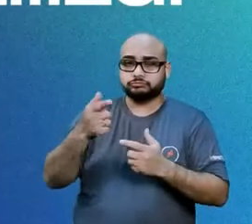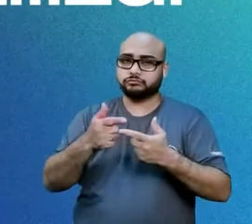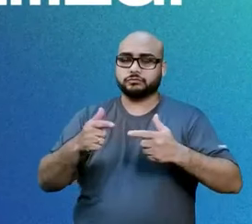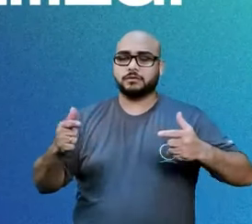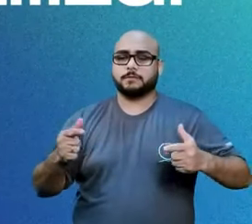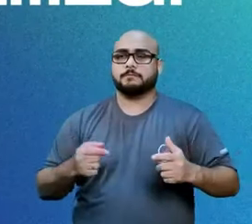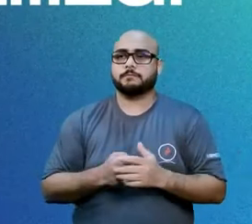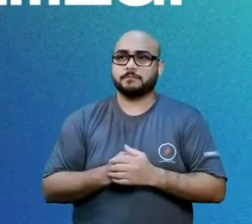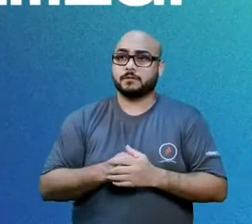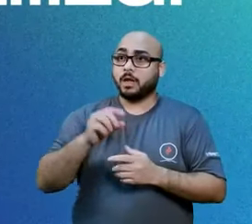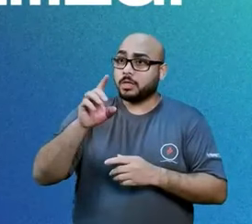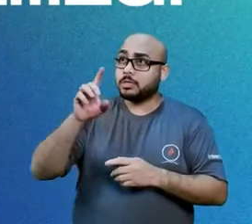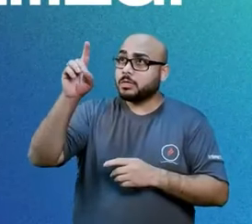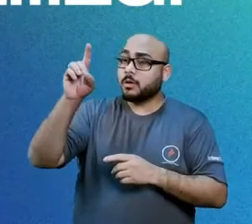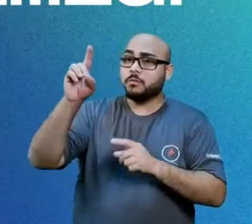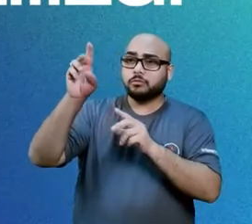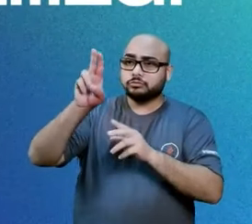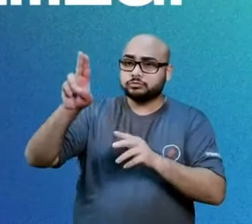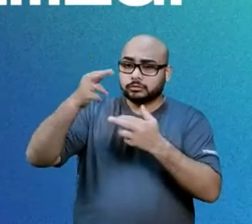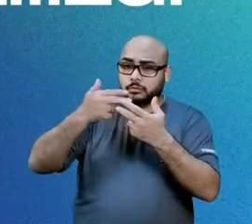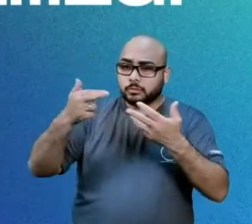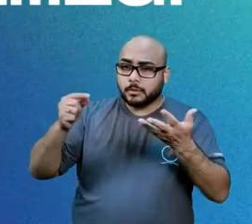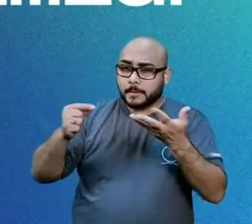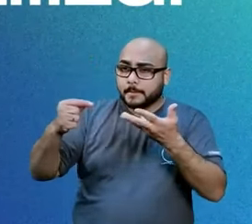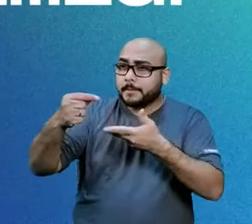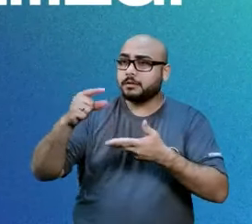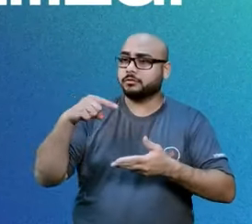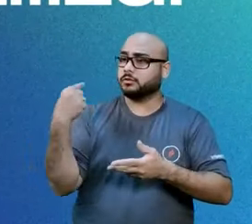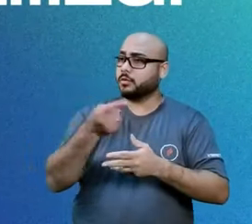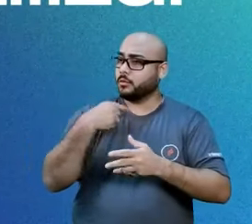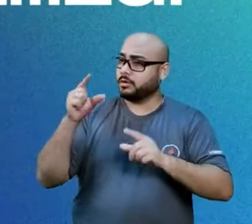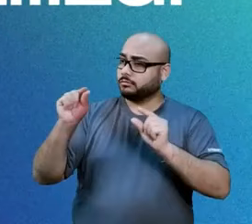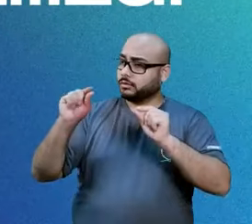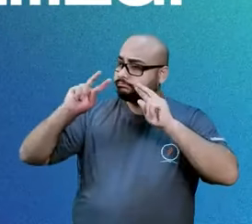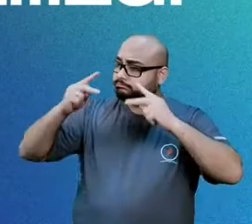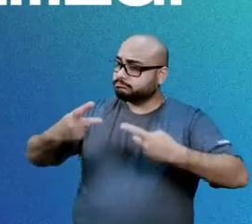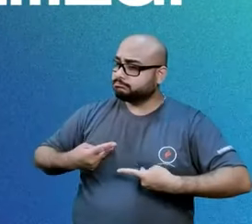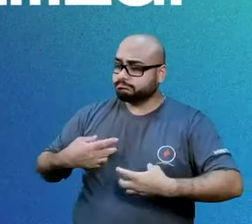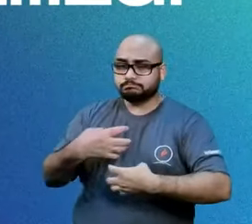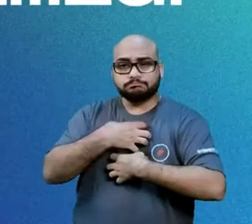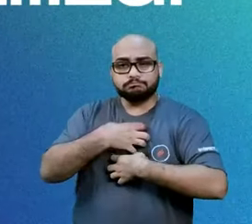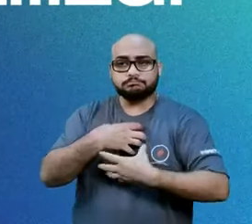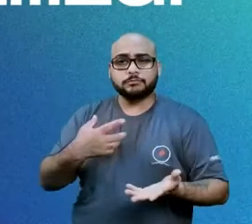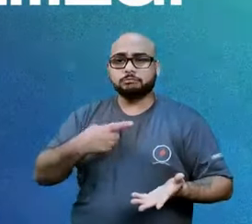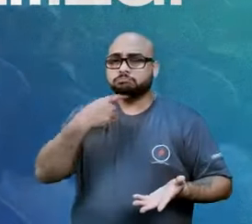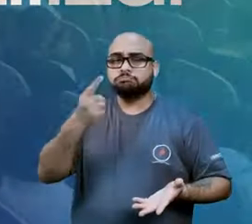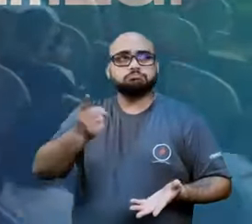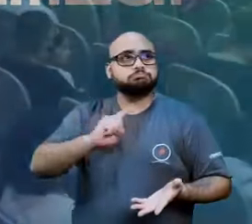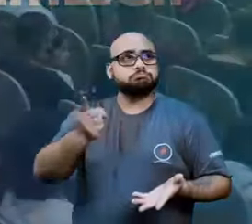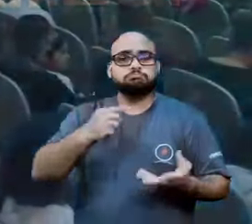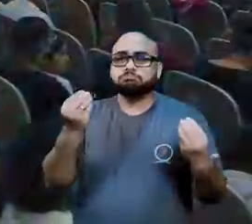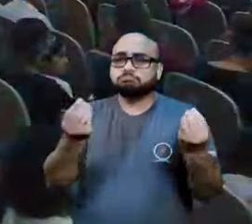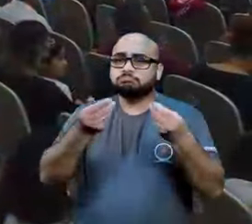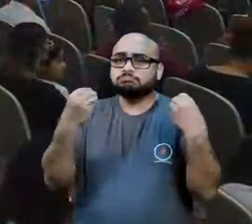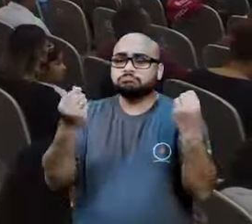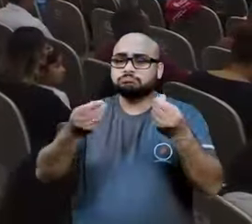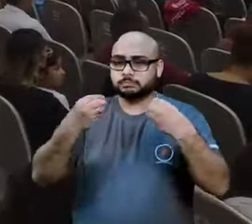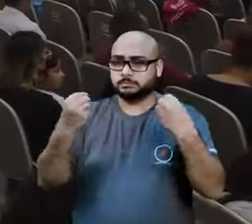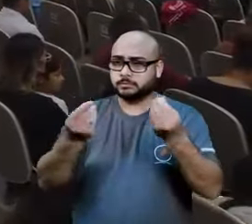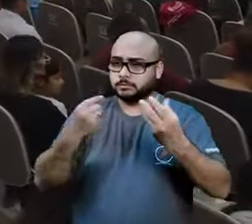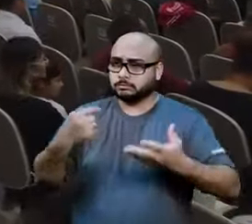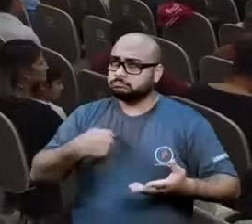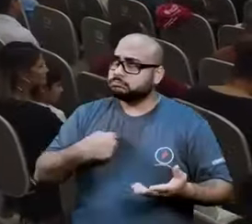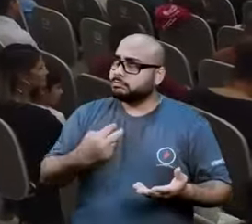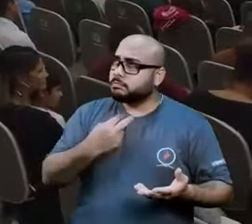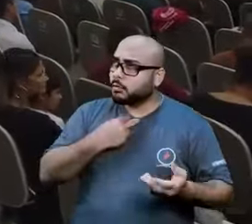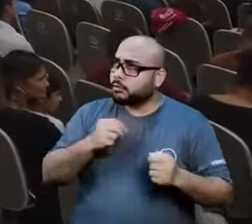utiliza coisas que jamais seríamos capazes de utilizar assim eu não posso usar isso isso